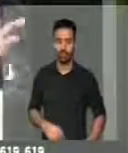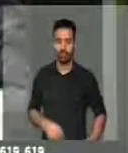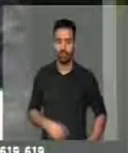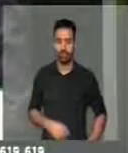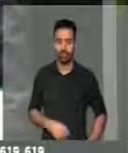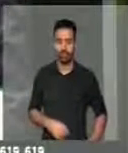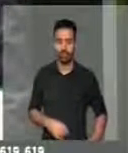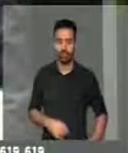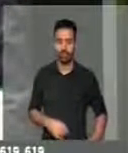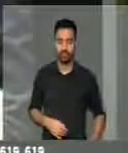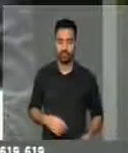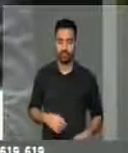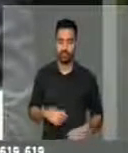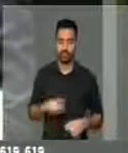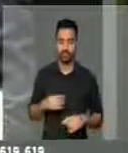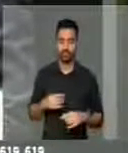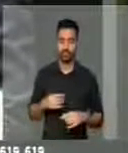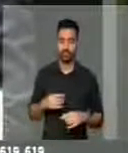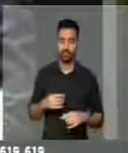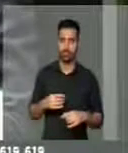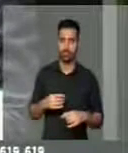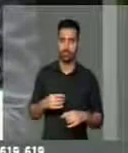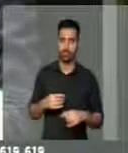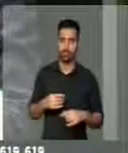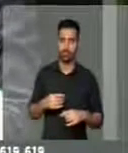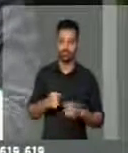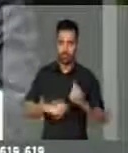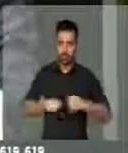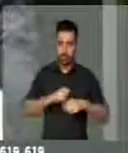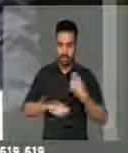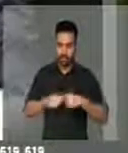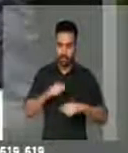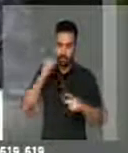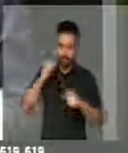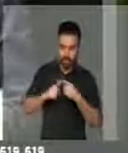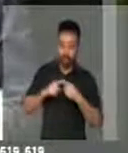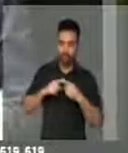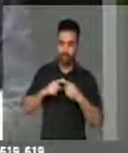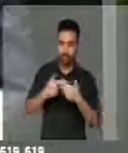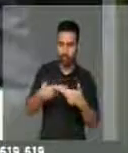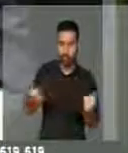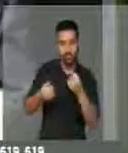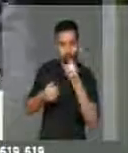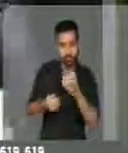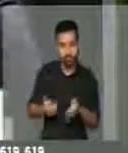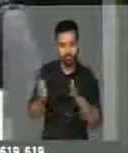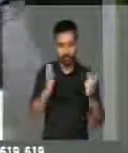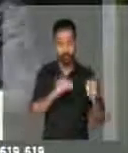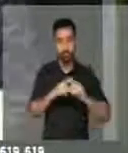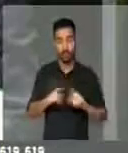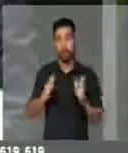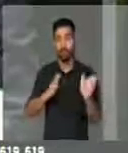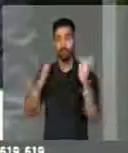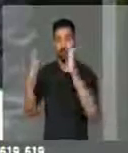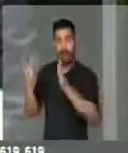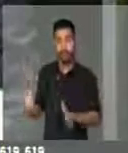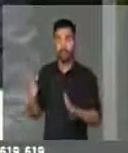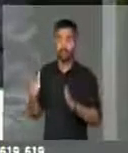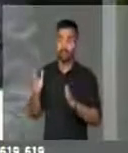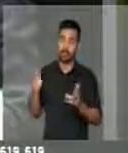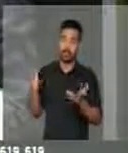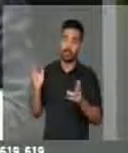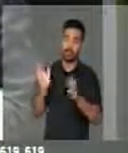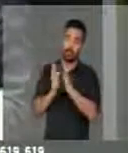fazer com que as coisas vá bem. Mas essa é uma fase que, se Deus quiser, a tendência é